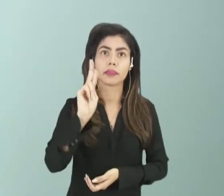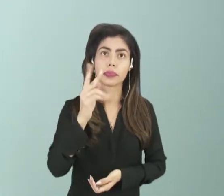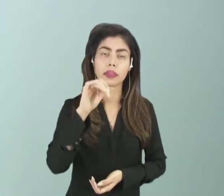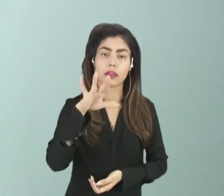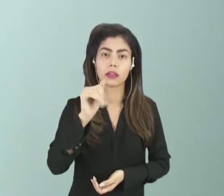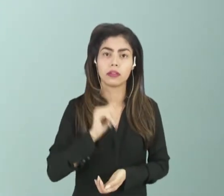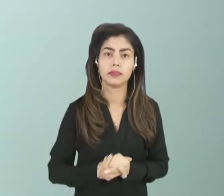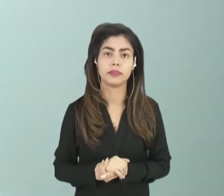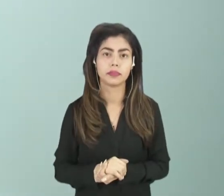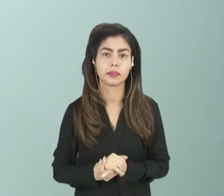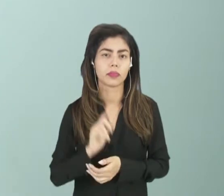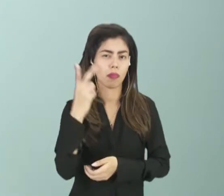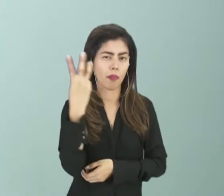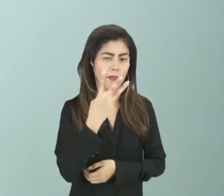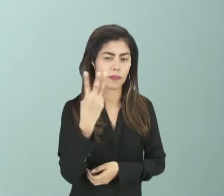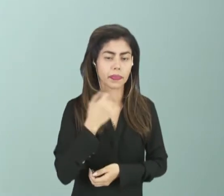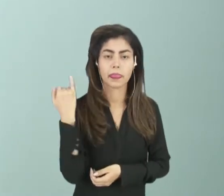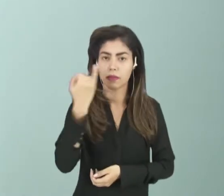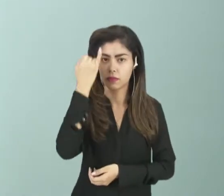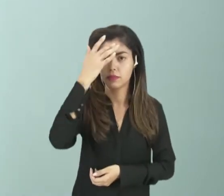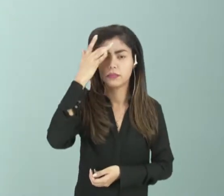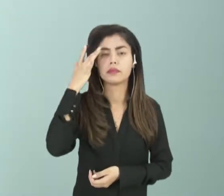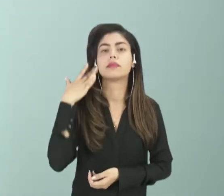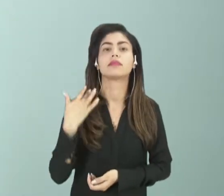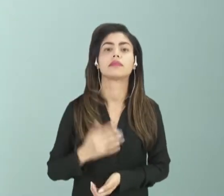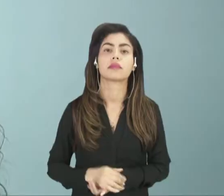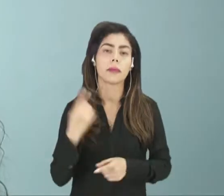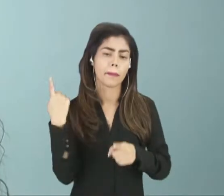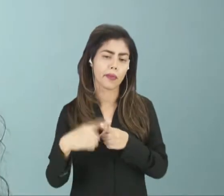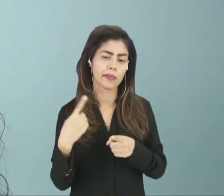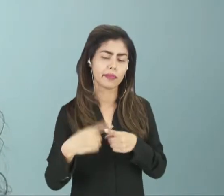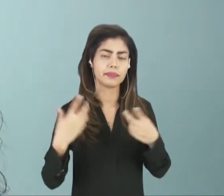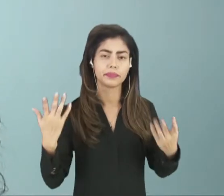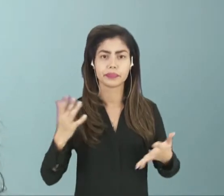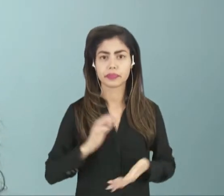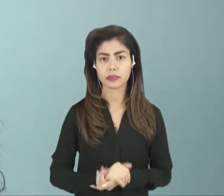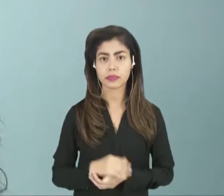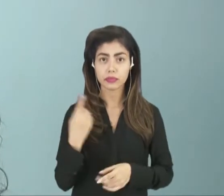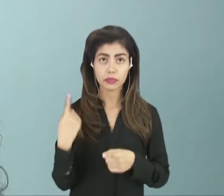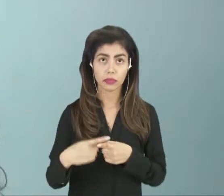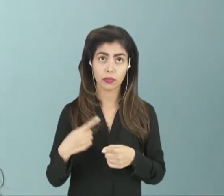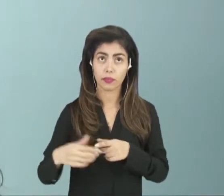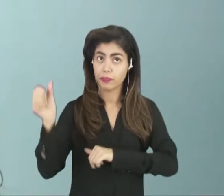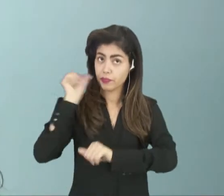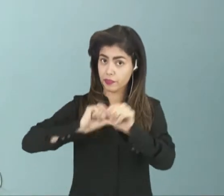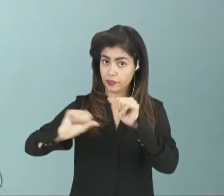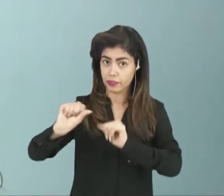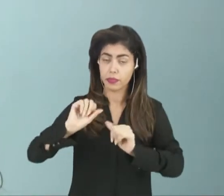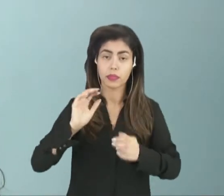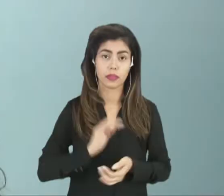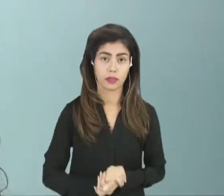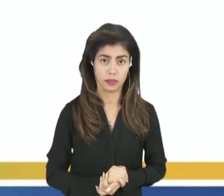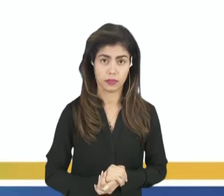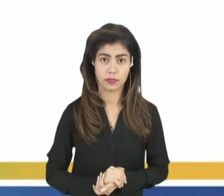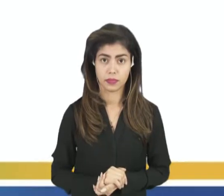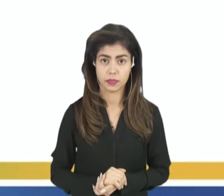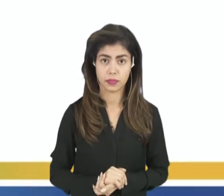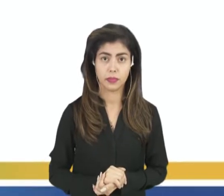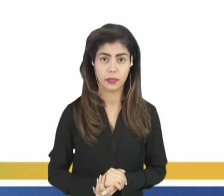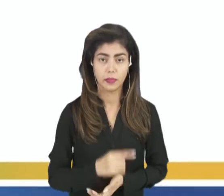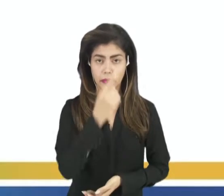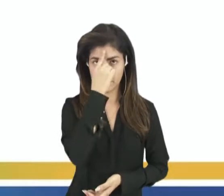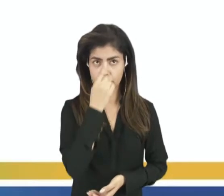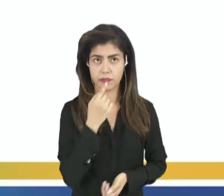importantes contratualistas. Contratualistas por quê? Porque ao contrário, vejam na primeira imagem,